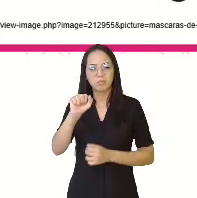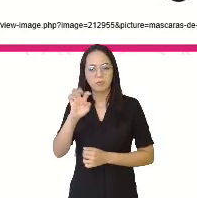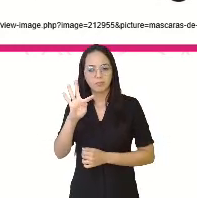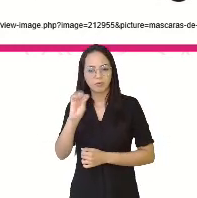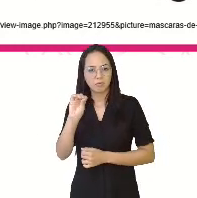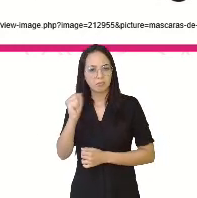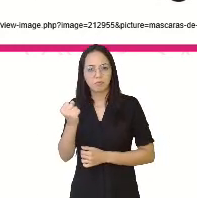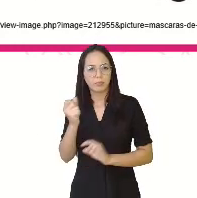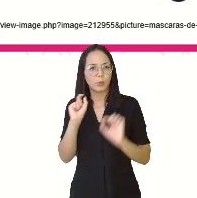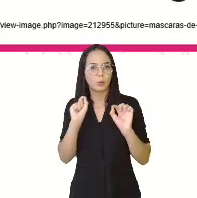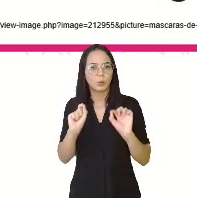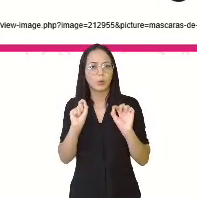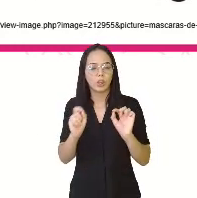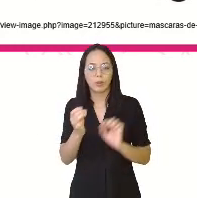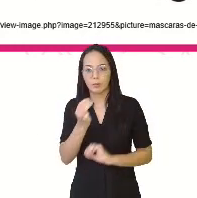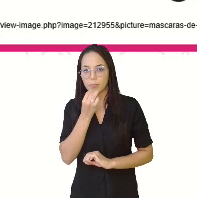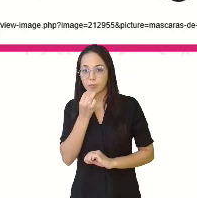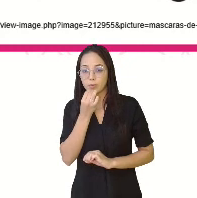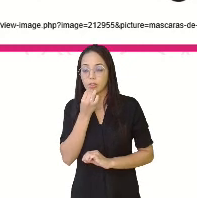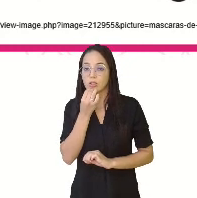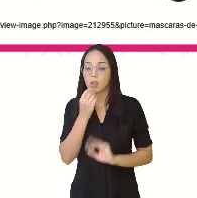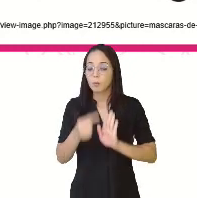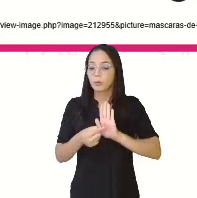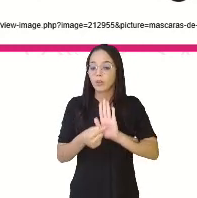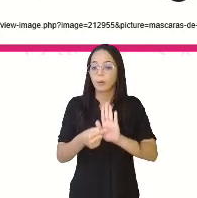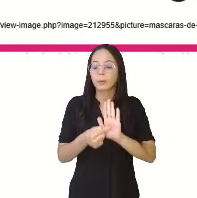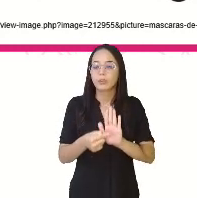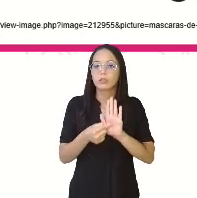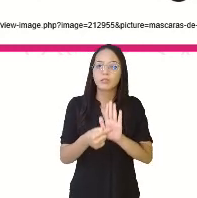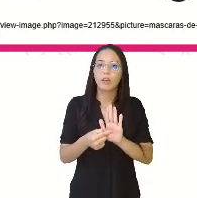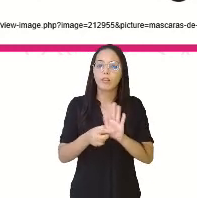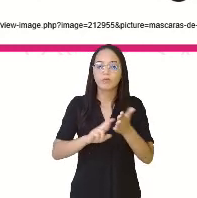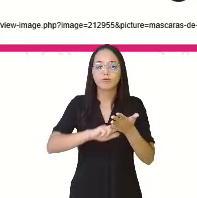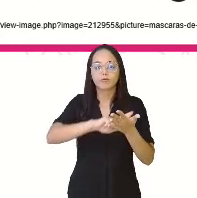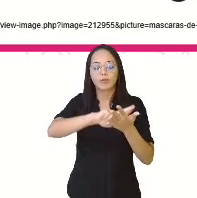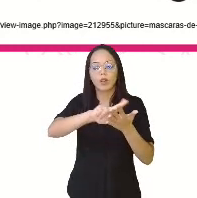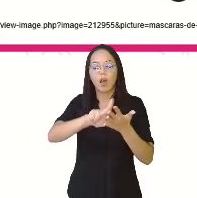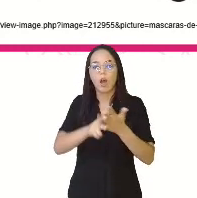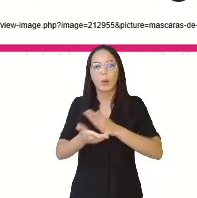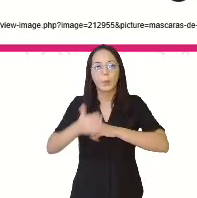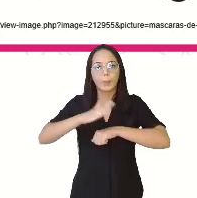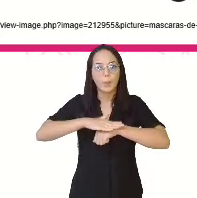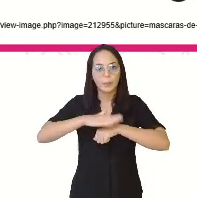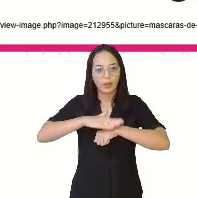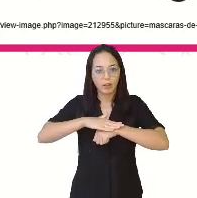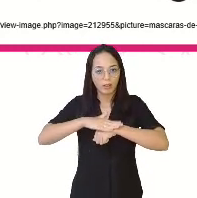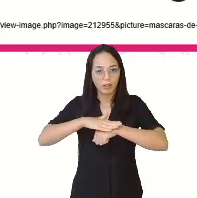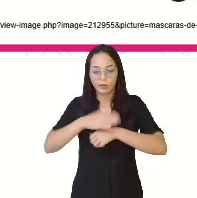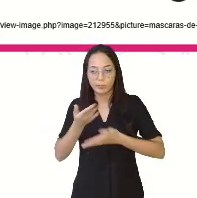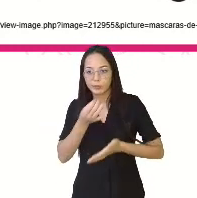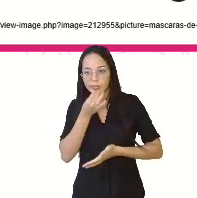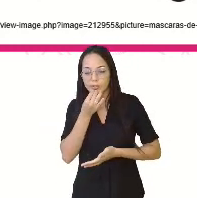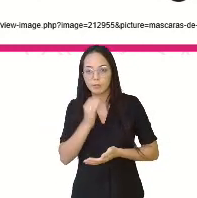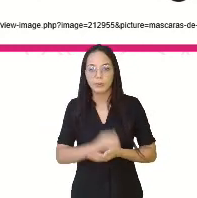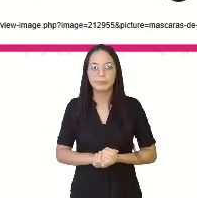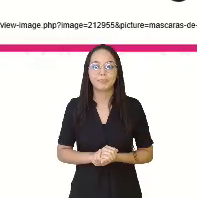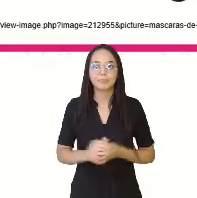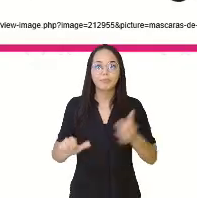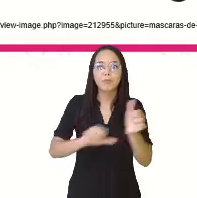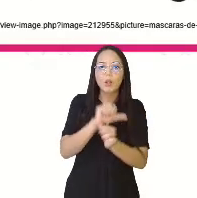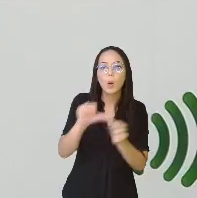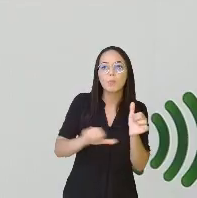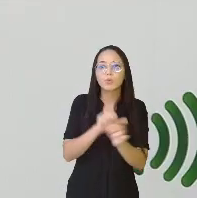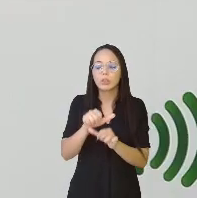os atos? Os atos, eles representam os diversos momentos da ação. Por exemplo, a mudança